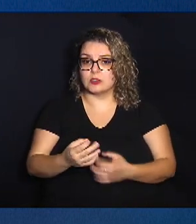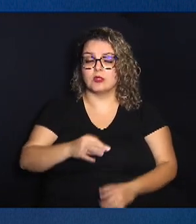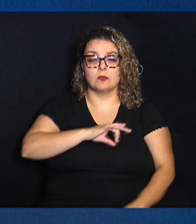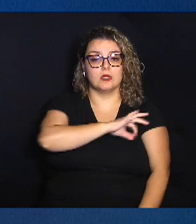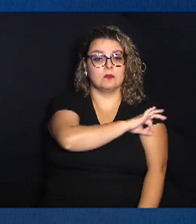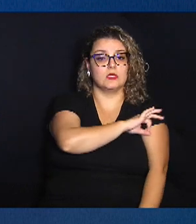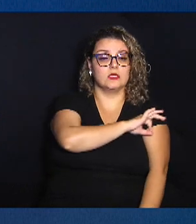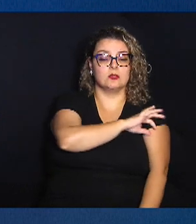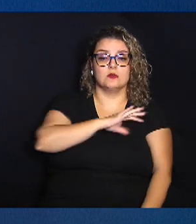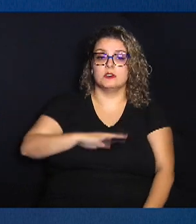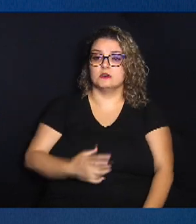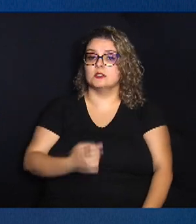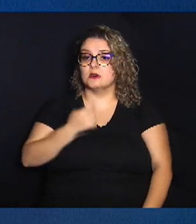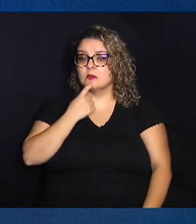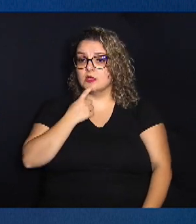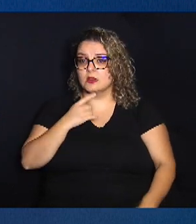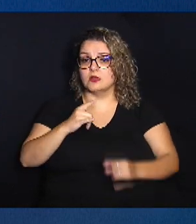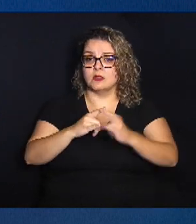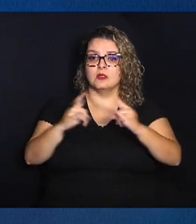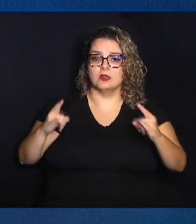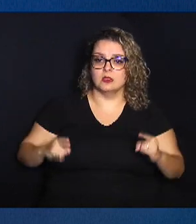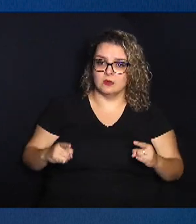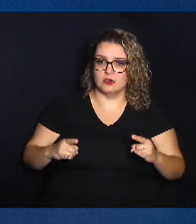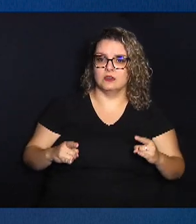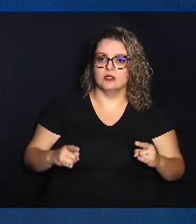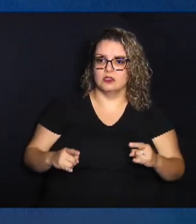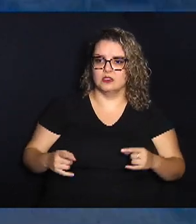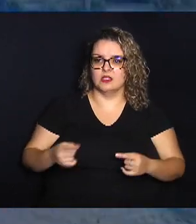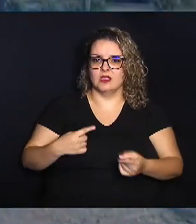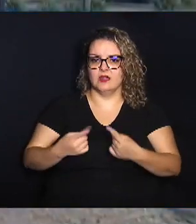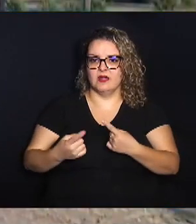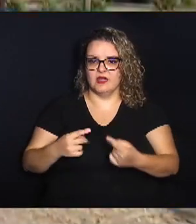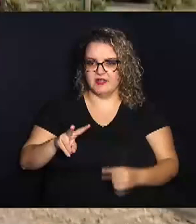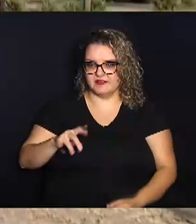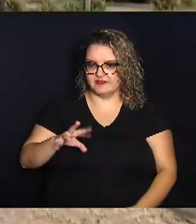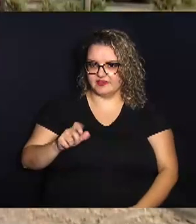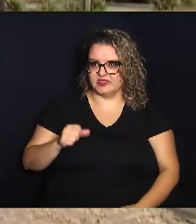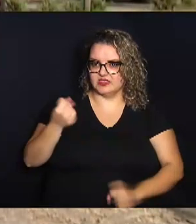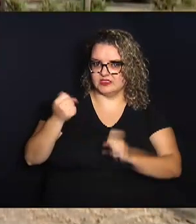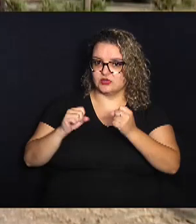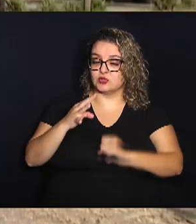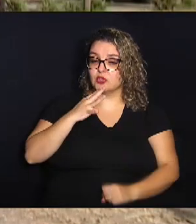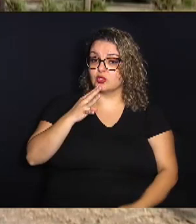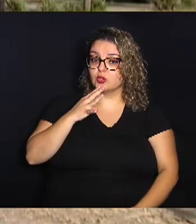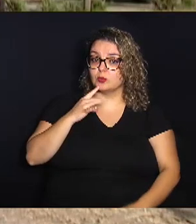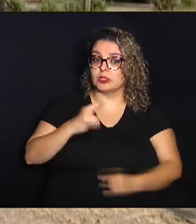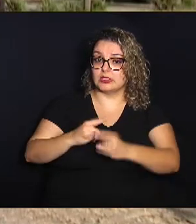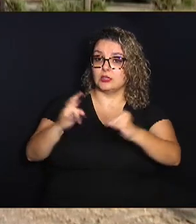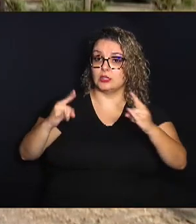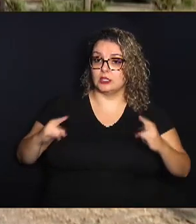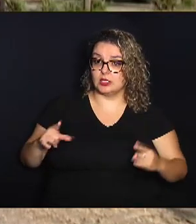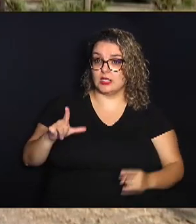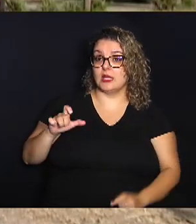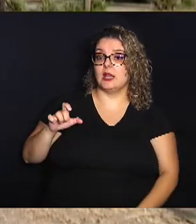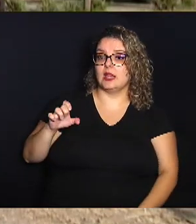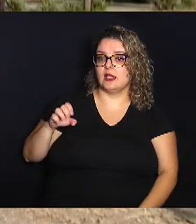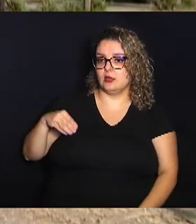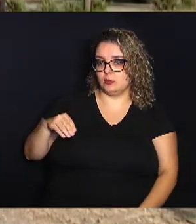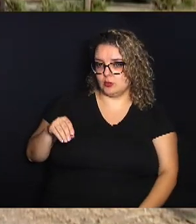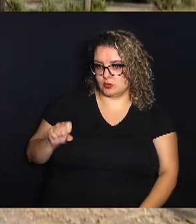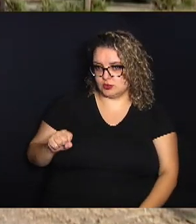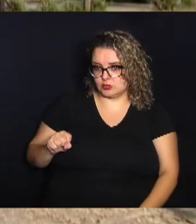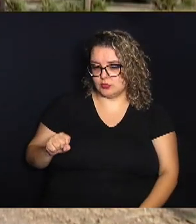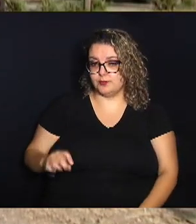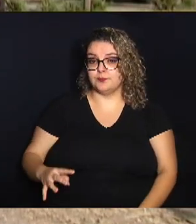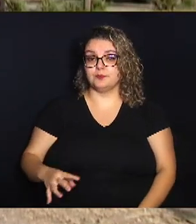Prefeitura de Campinas sobre o barracão localizado na Vila Industrial, mais conhecido como Galpão dos Lemos. No documento,